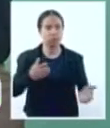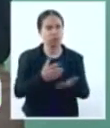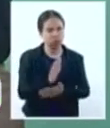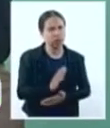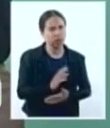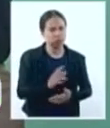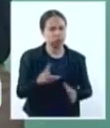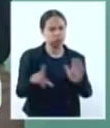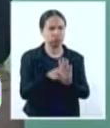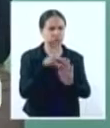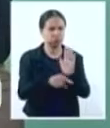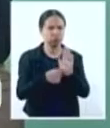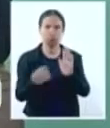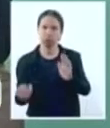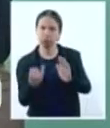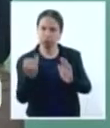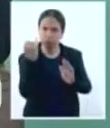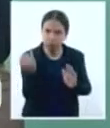né, dentro da nossa